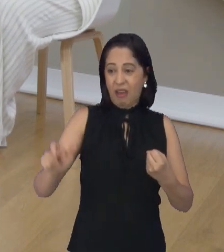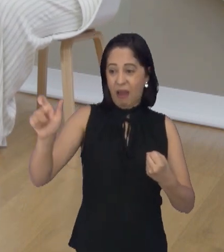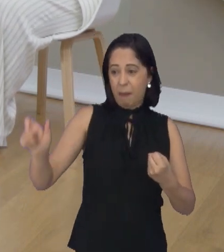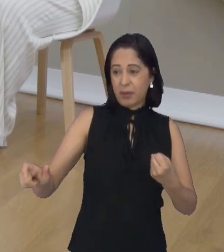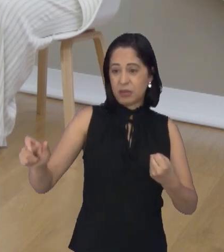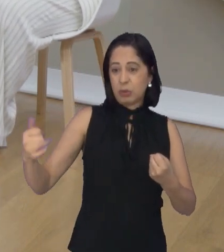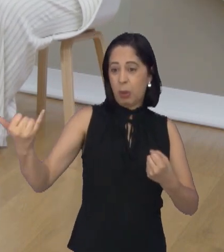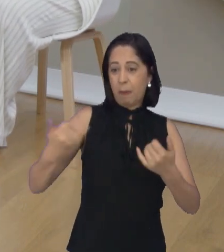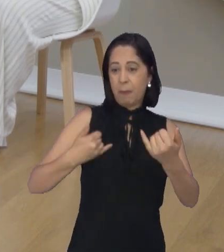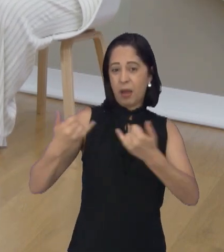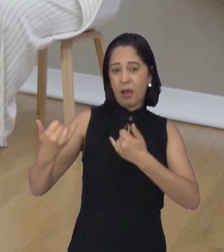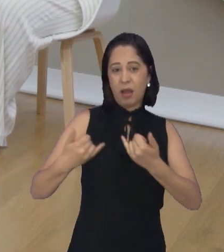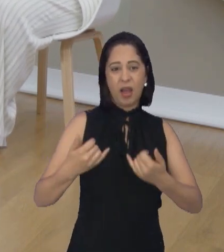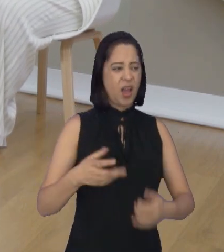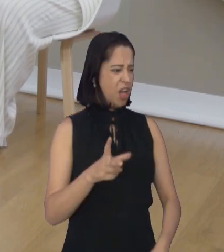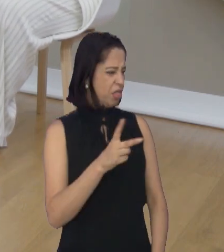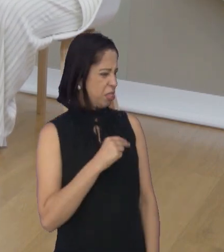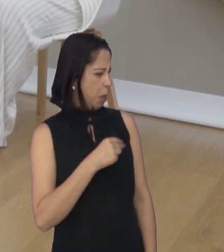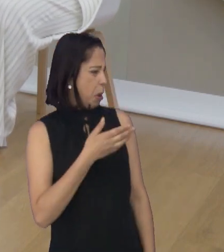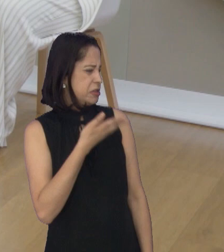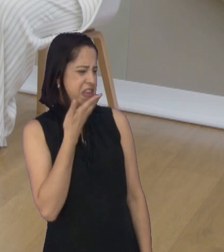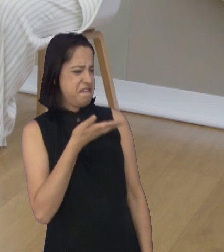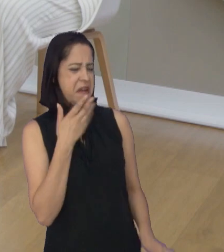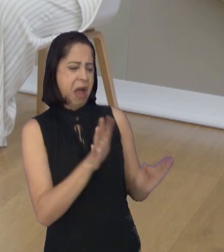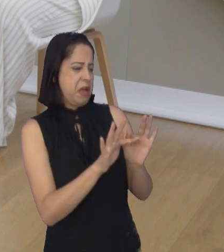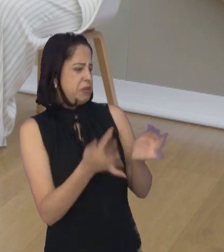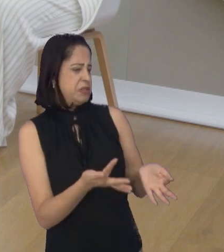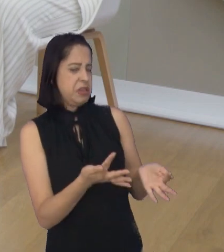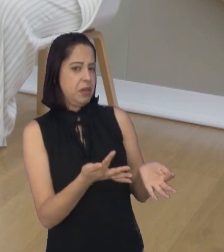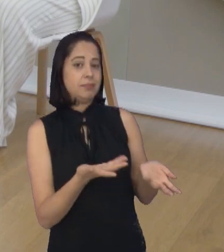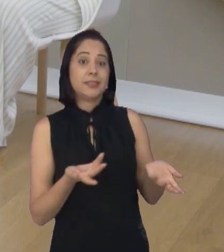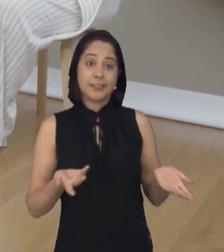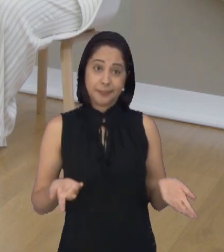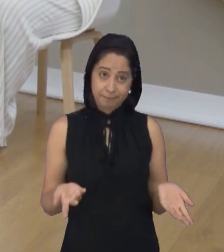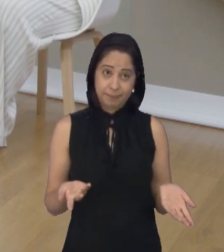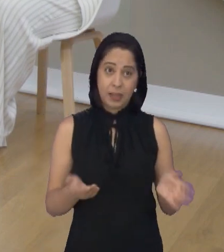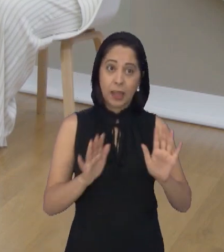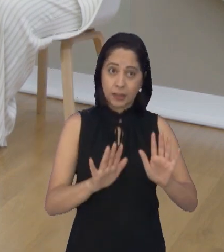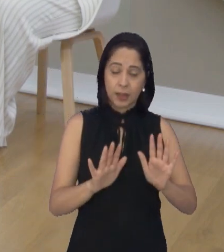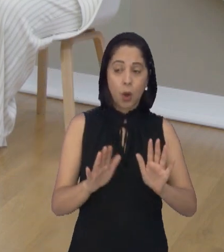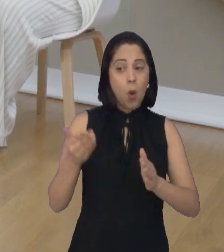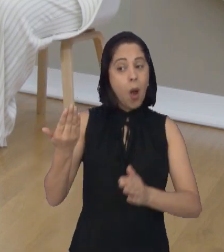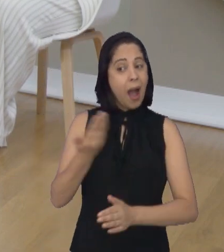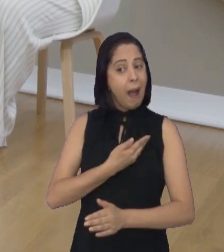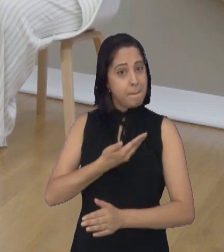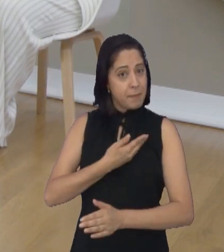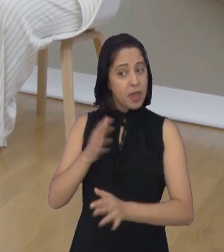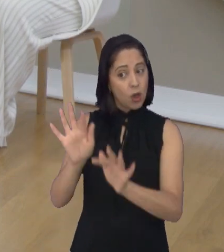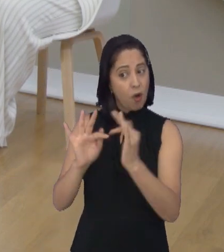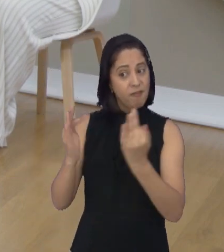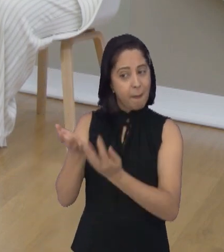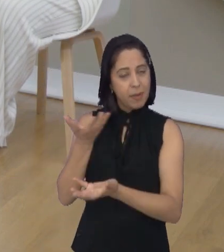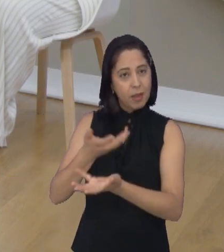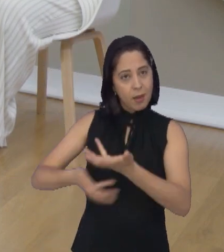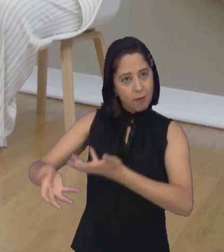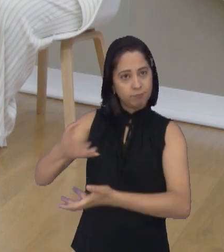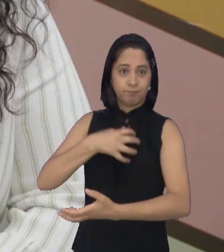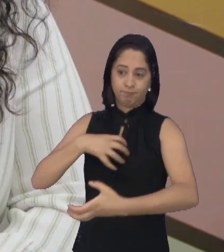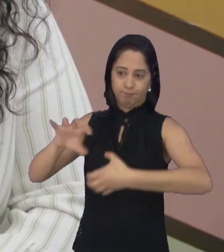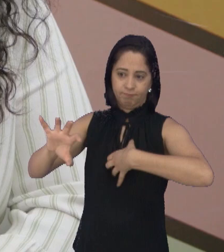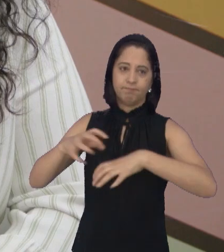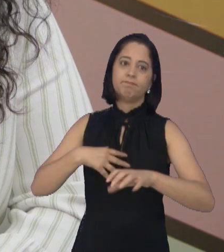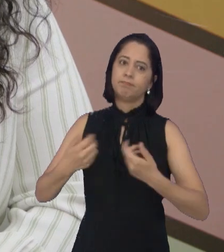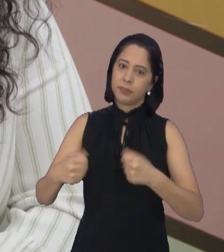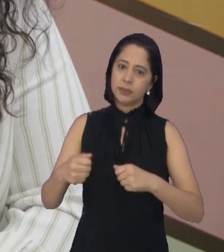que a Cecília falou, né? Ai, mas é tão simples. Então, o apoio dos amigos, o apoio em grupo é fundamental. Olha,